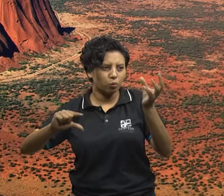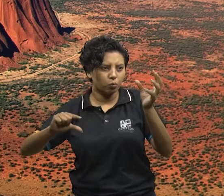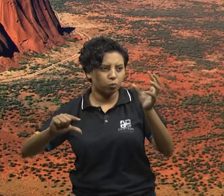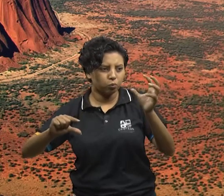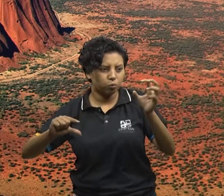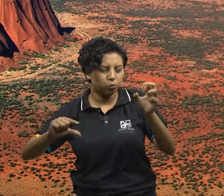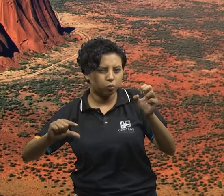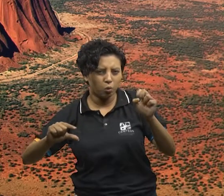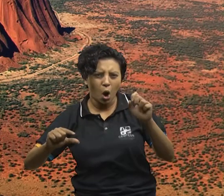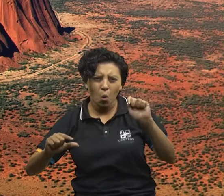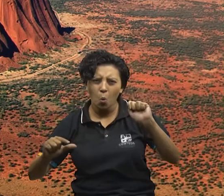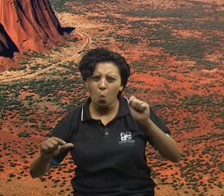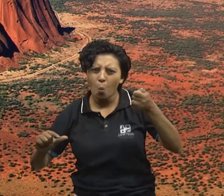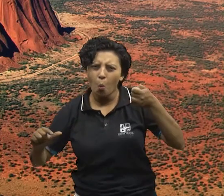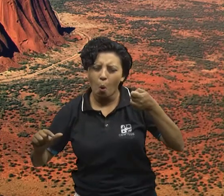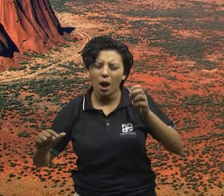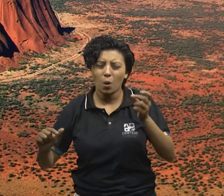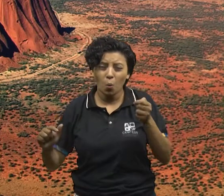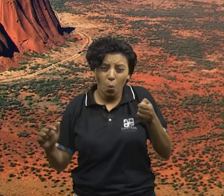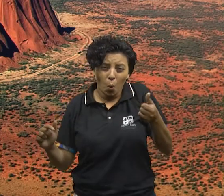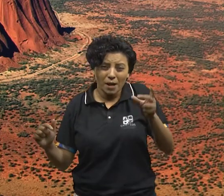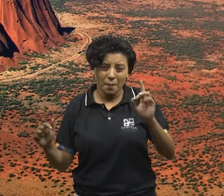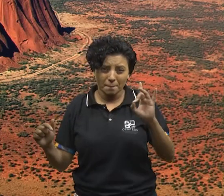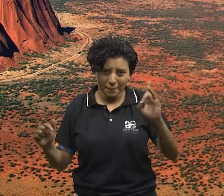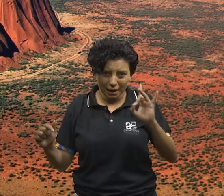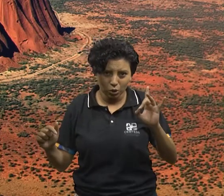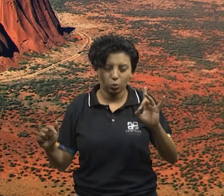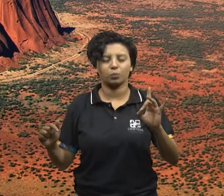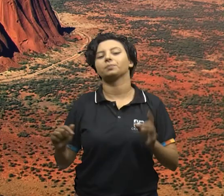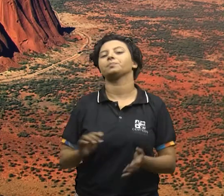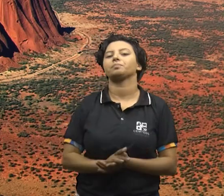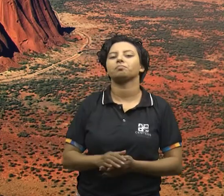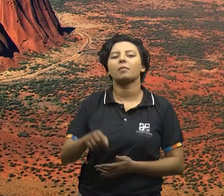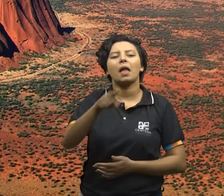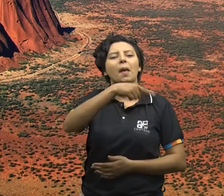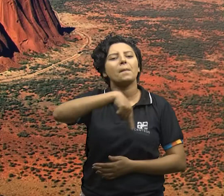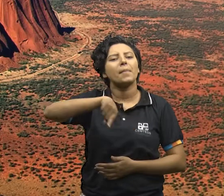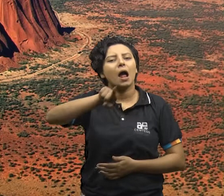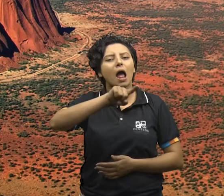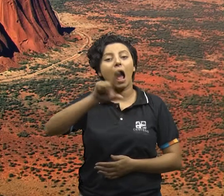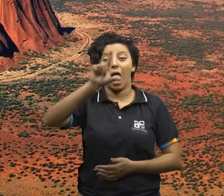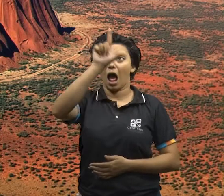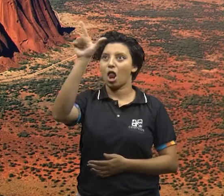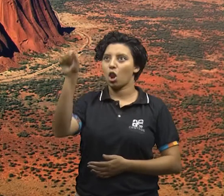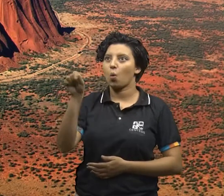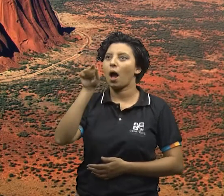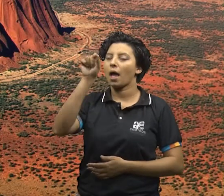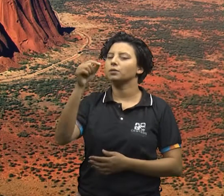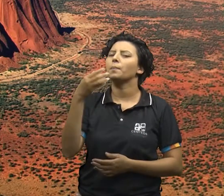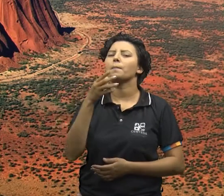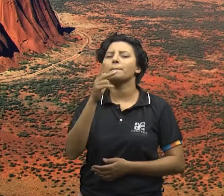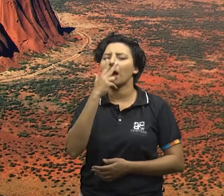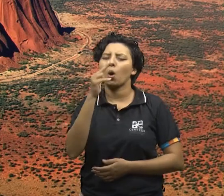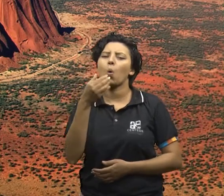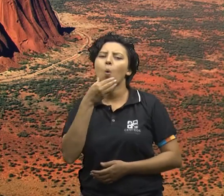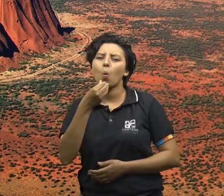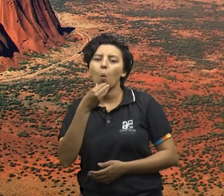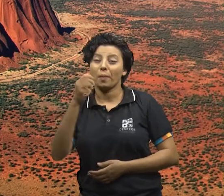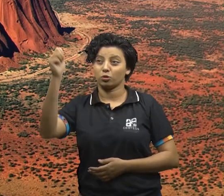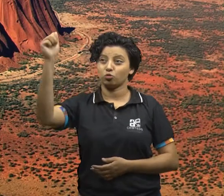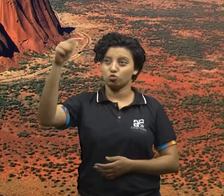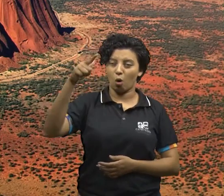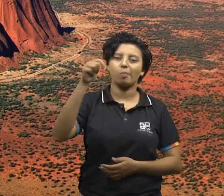põe, até ficar totalmente escura. Para eles, a lua é uma figura masculina e o sol é